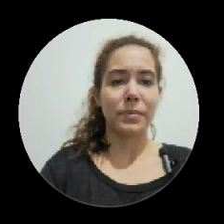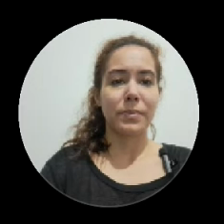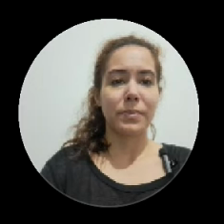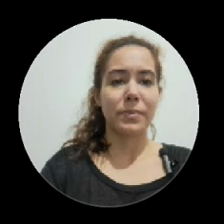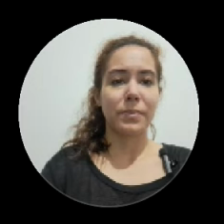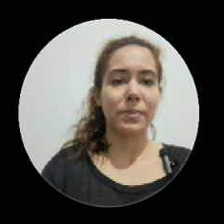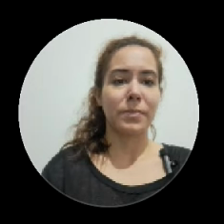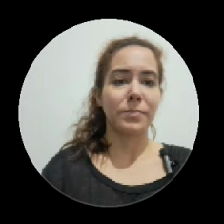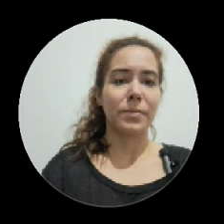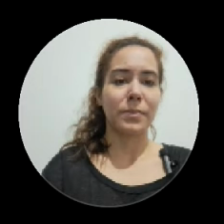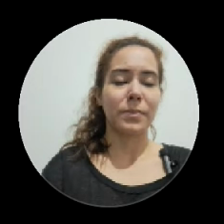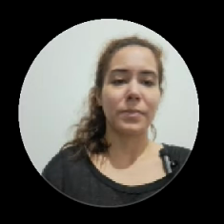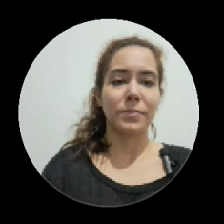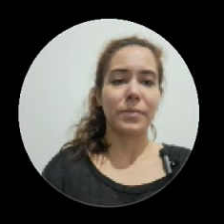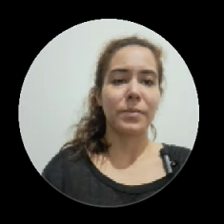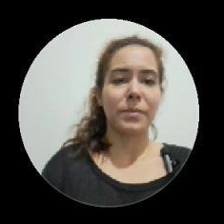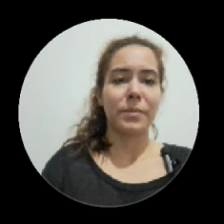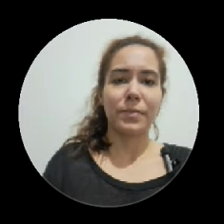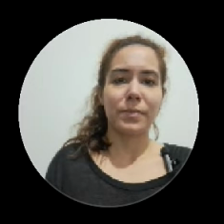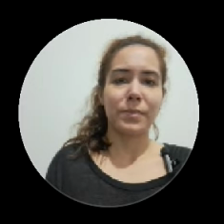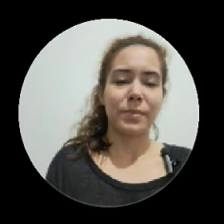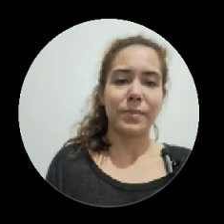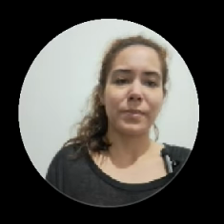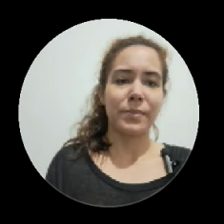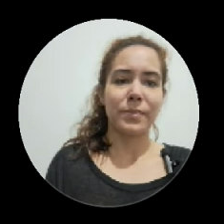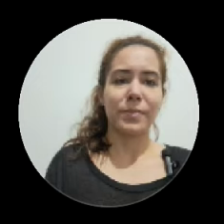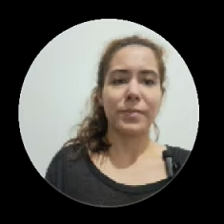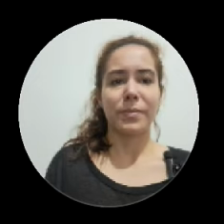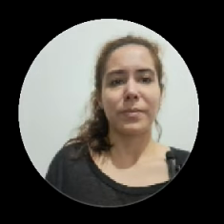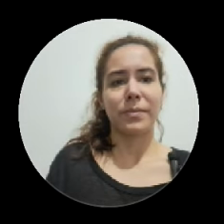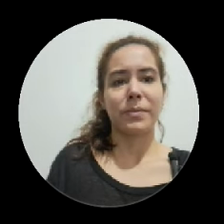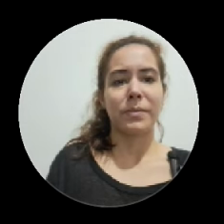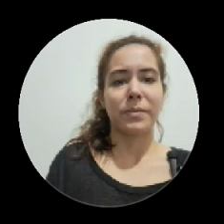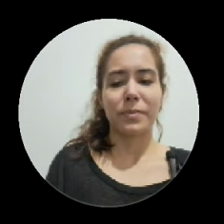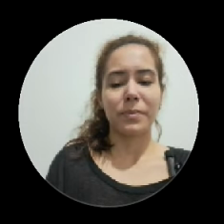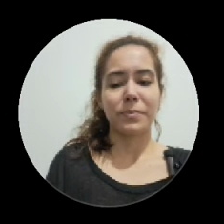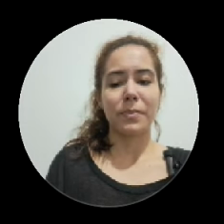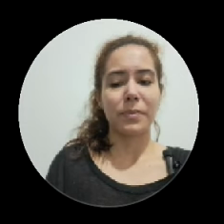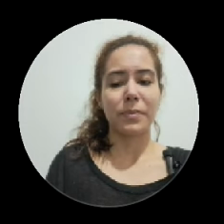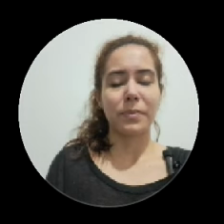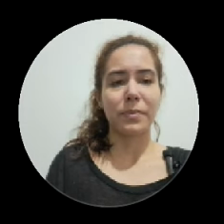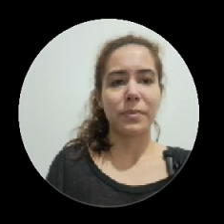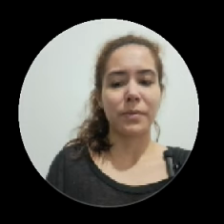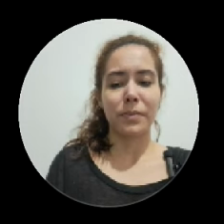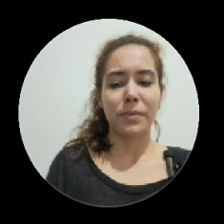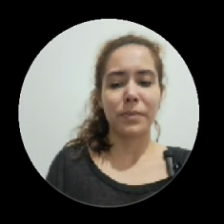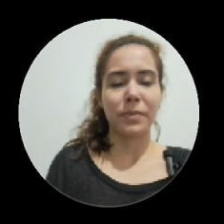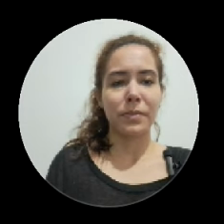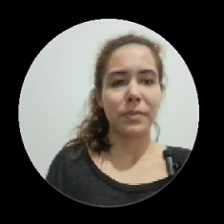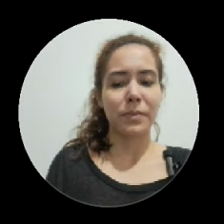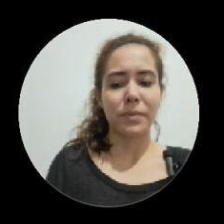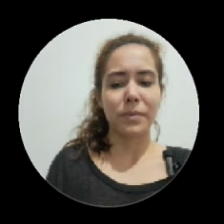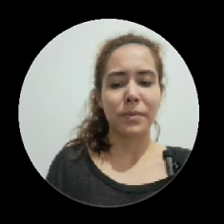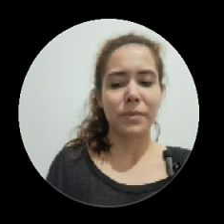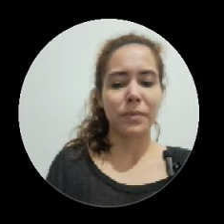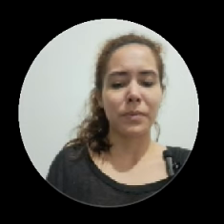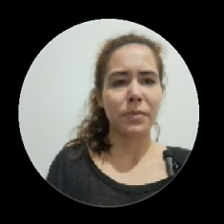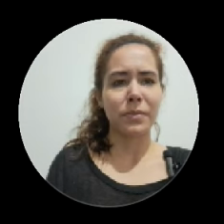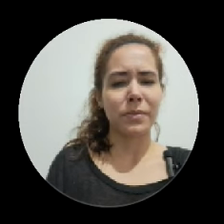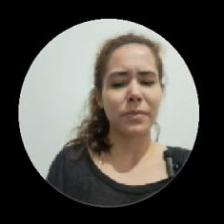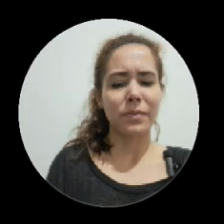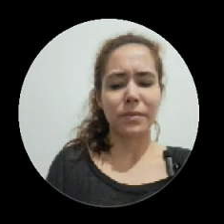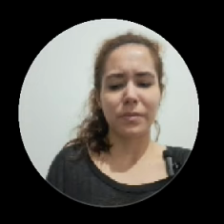fazer dinheiro. Literalmente fazer dinheiro. Porque a gente trabalha e ganha dinheiro. Só que uma coisa é você saber trabalhar com o dinheiro pra ele